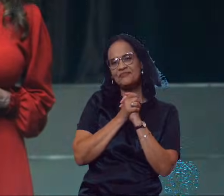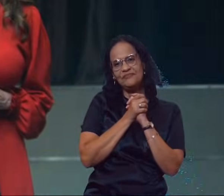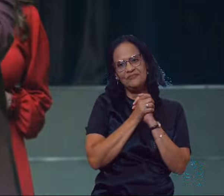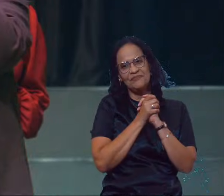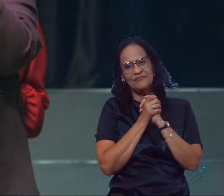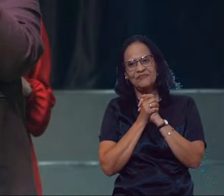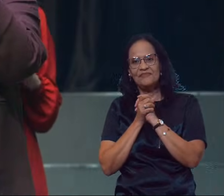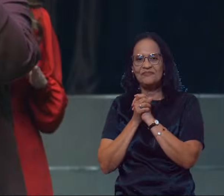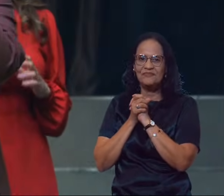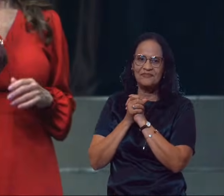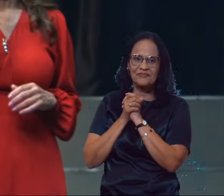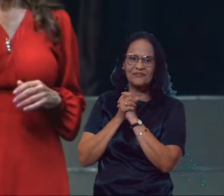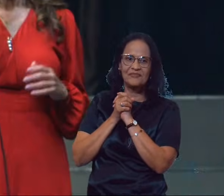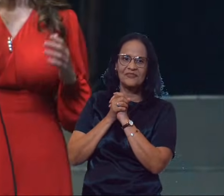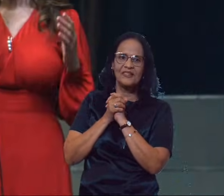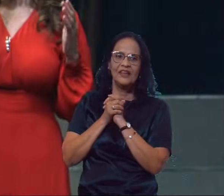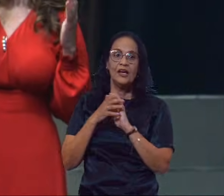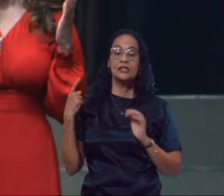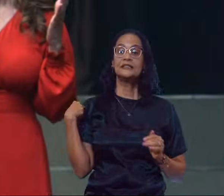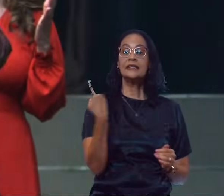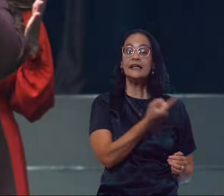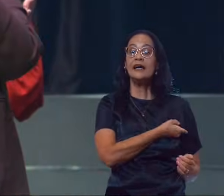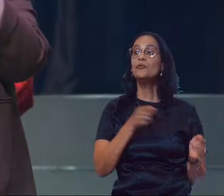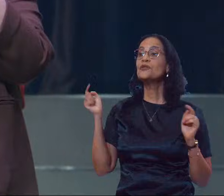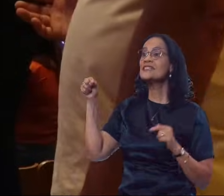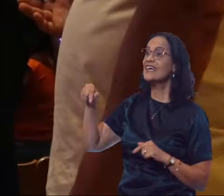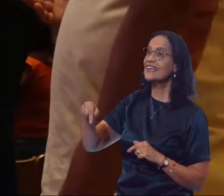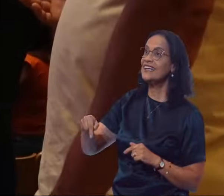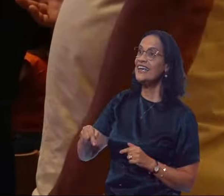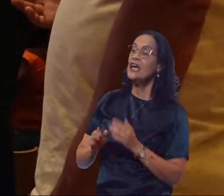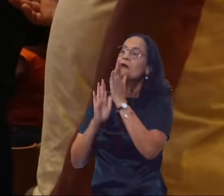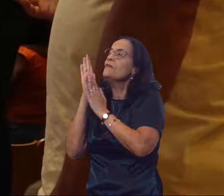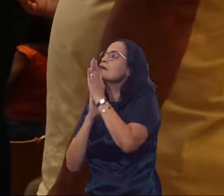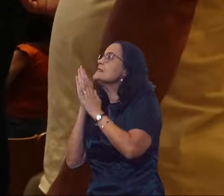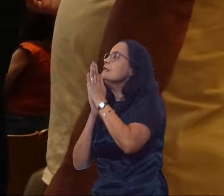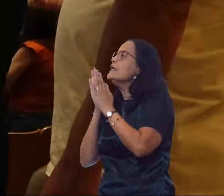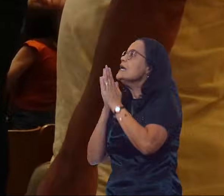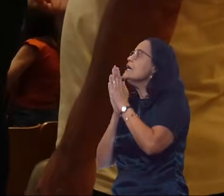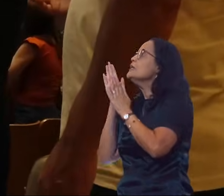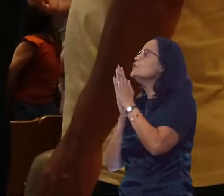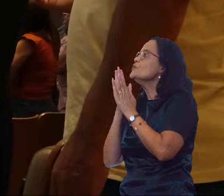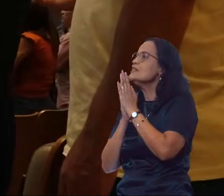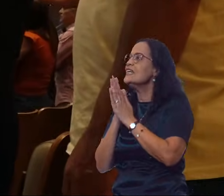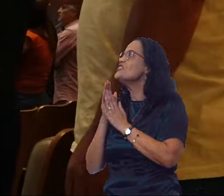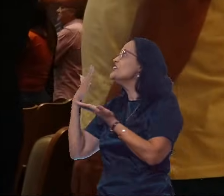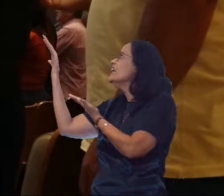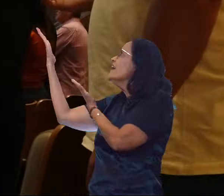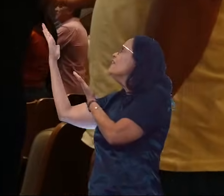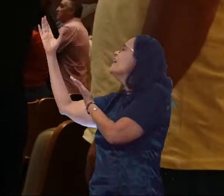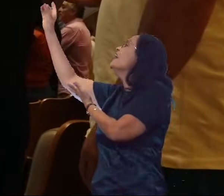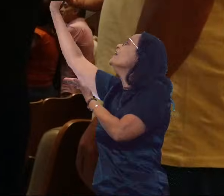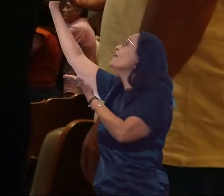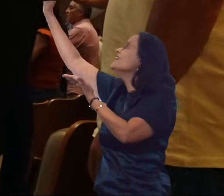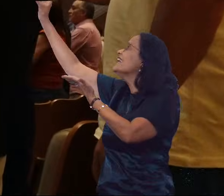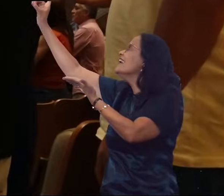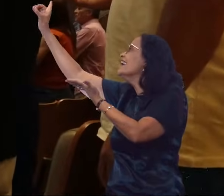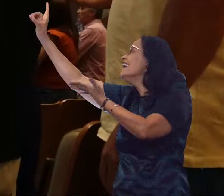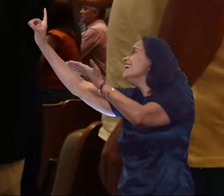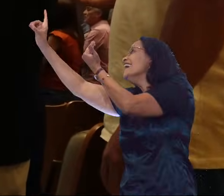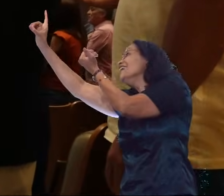Nós estamos aqui. Nós estamos aqui, tão sedentos de ti. Vem,